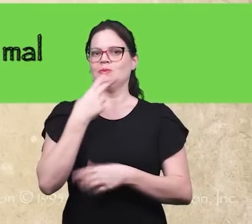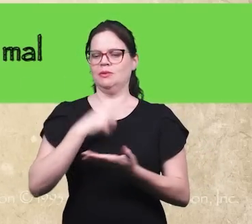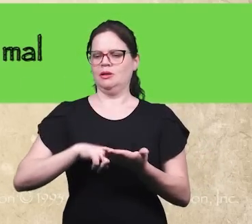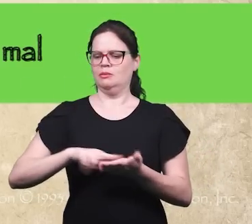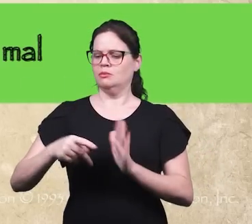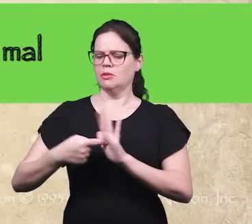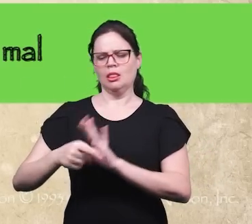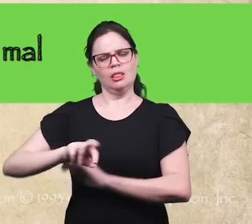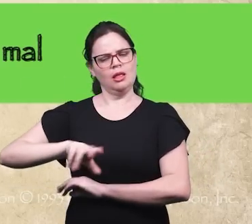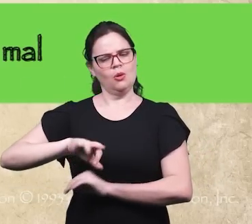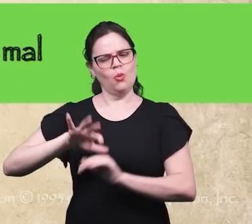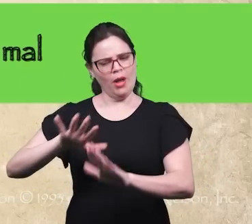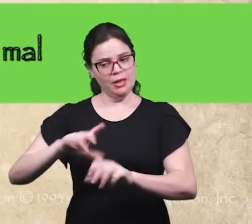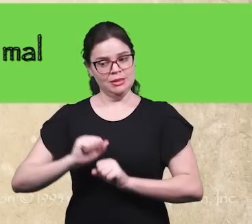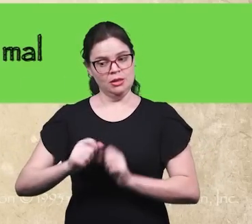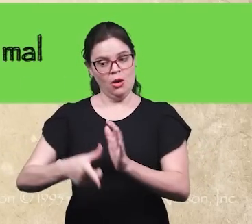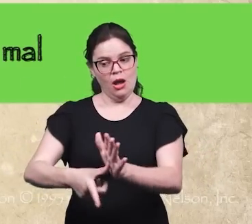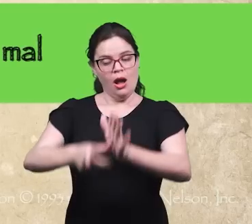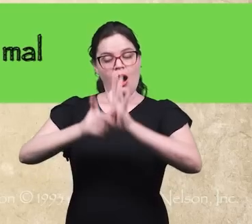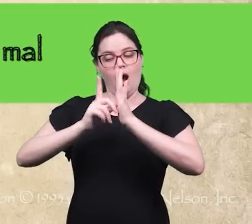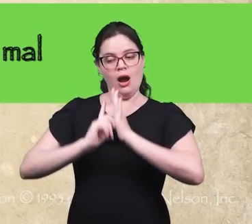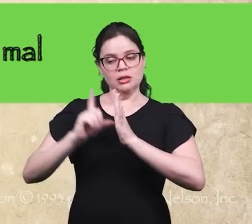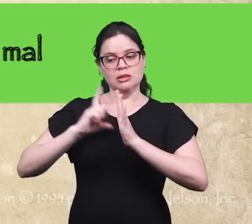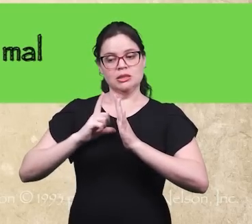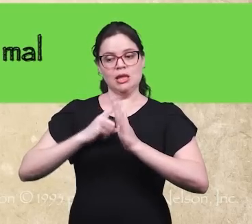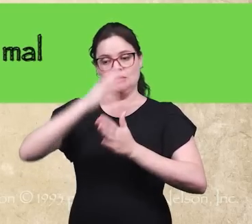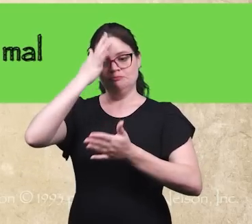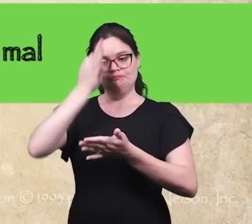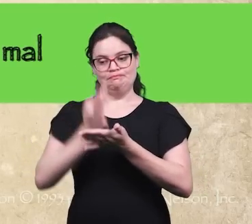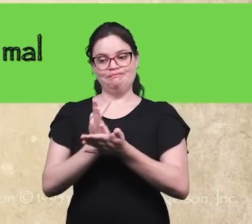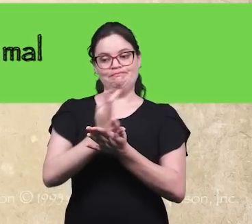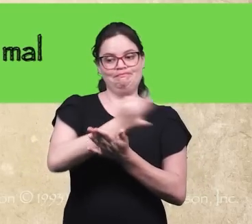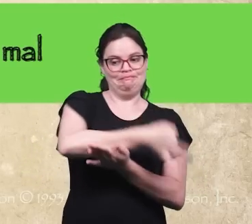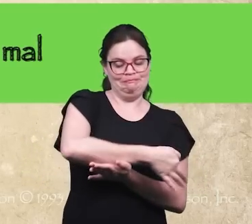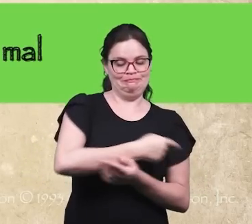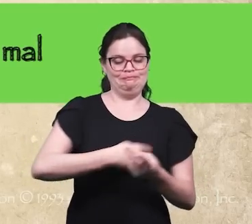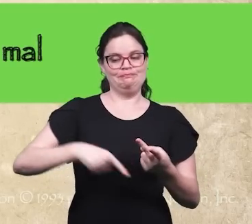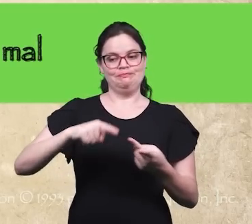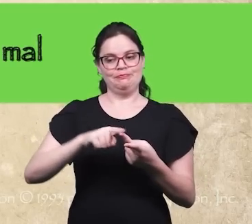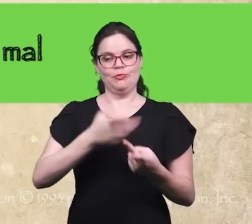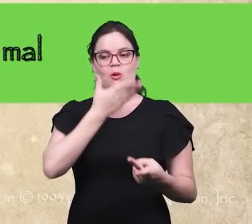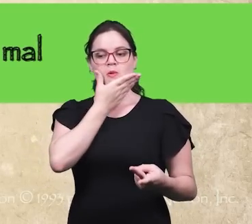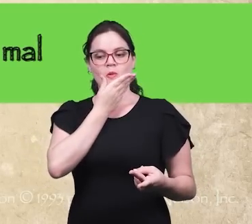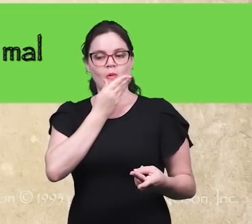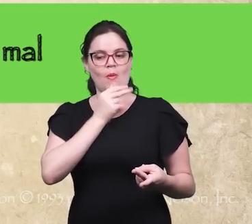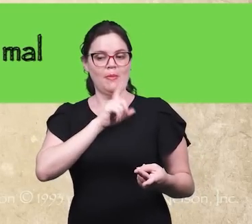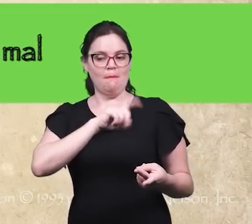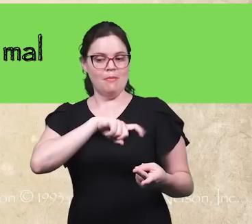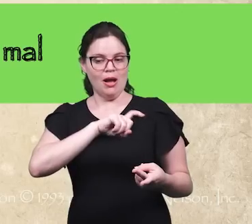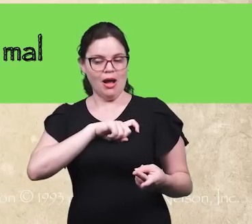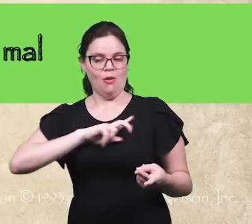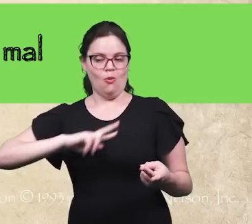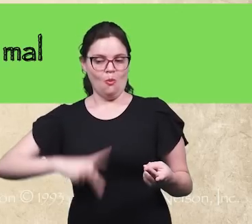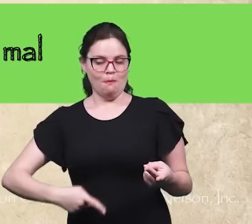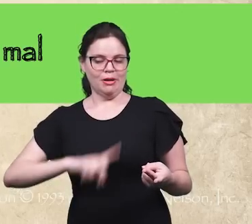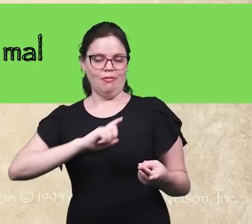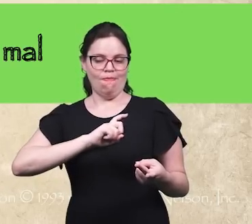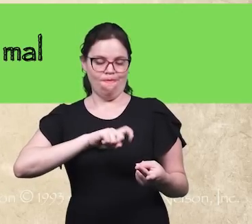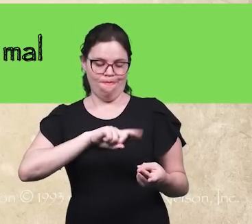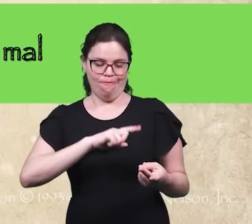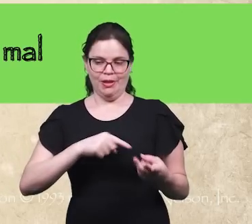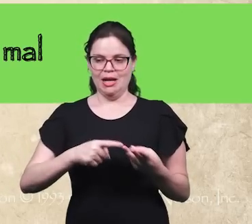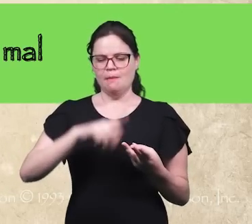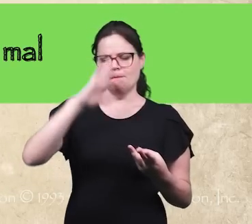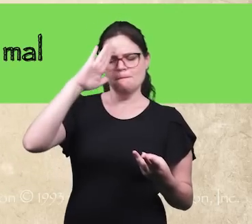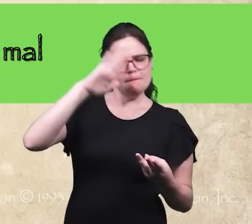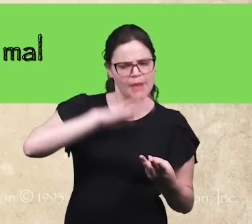Primeiro vem a apostasia, o homem da iniquidade. Então, o mal, ele já vem